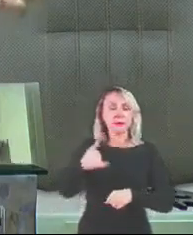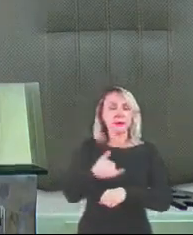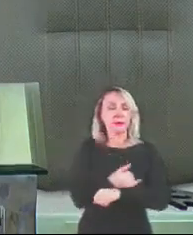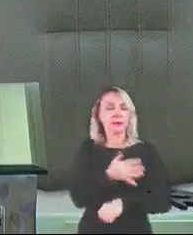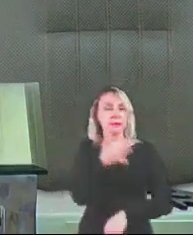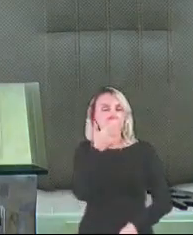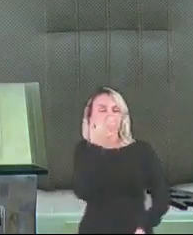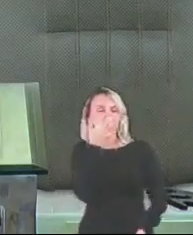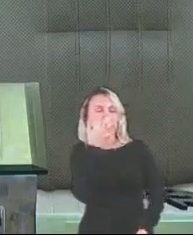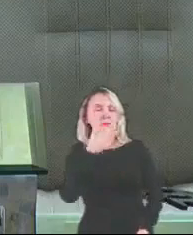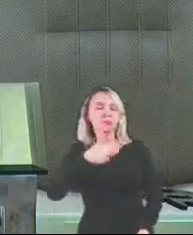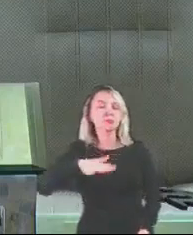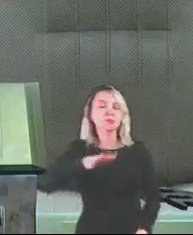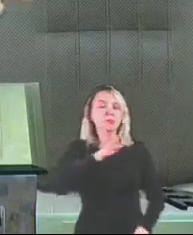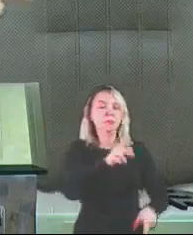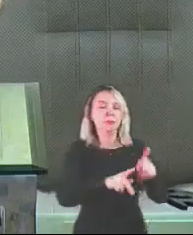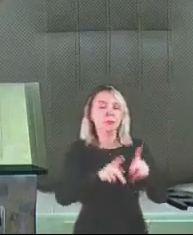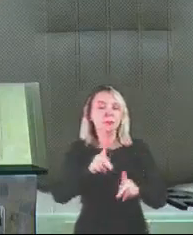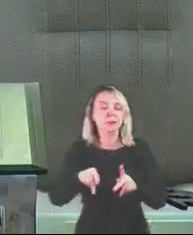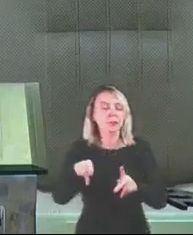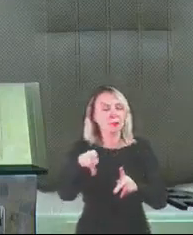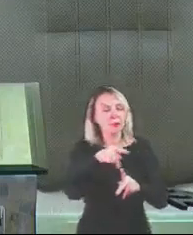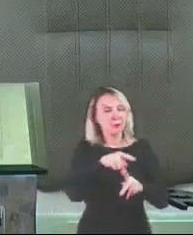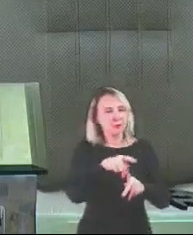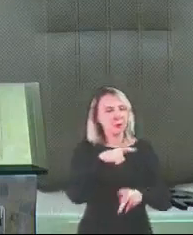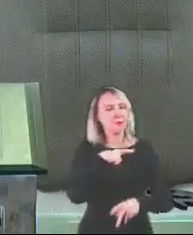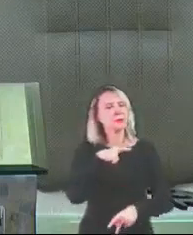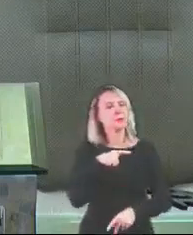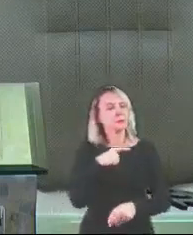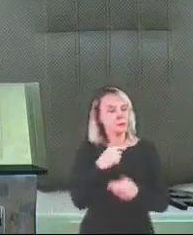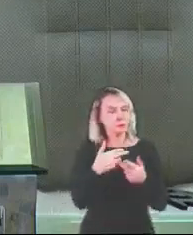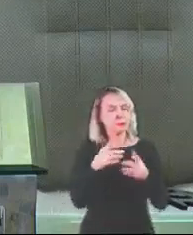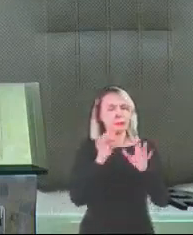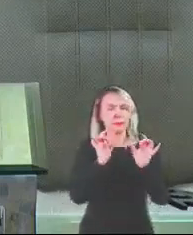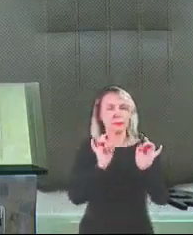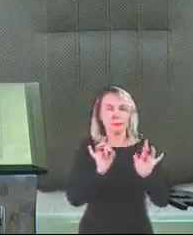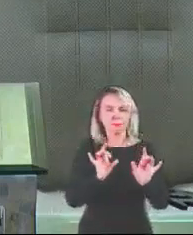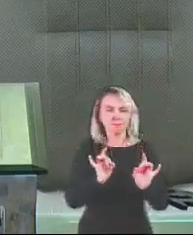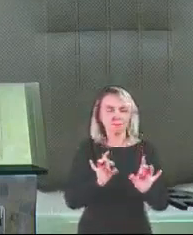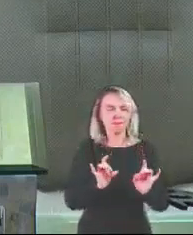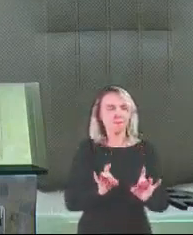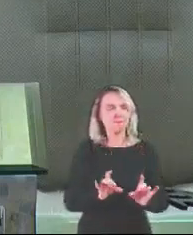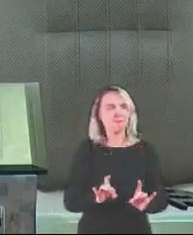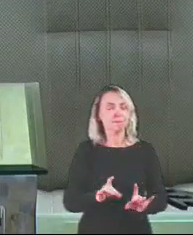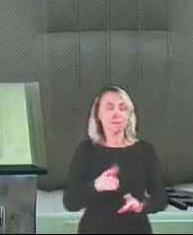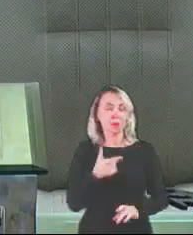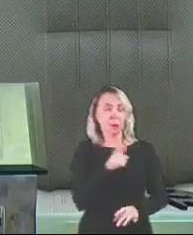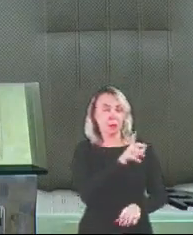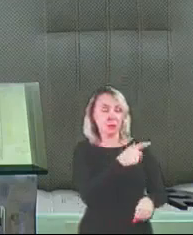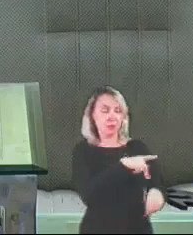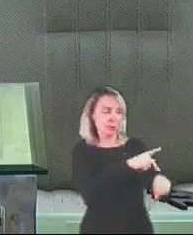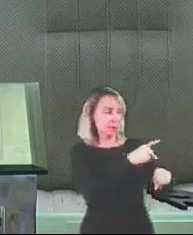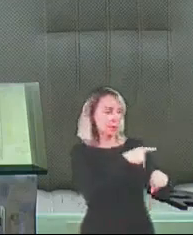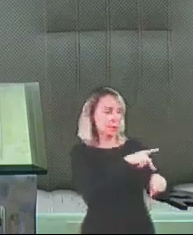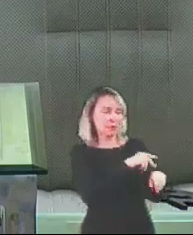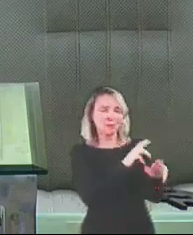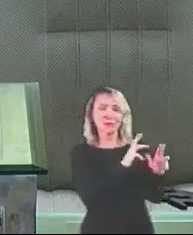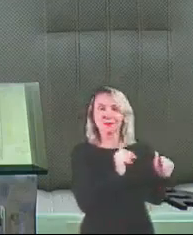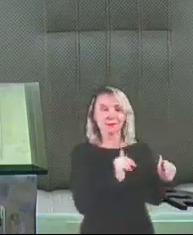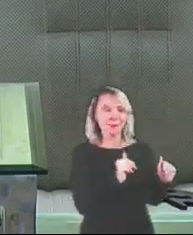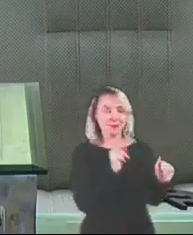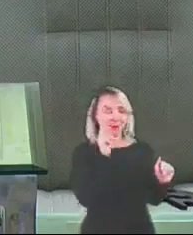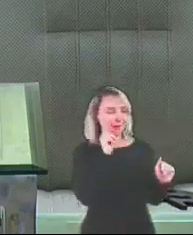que tiveram privilégios, um povo que teve coisas que nenhum povo da face da terra viu e ouviu. Este